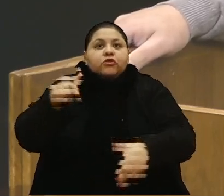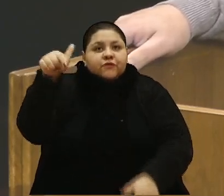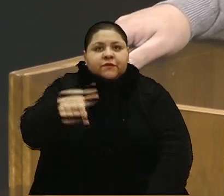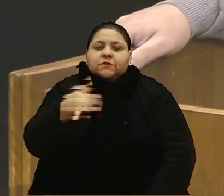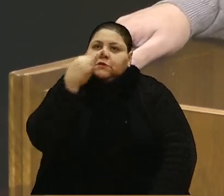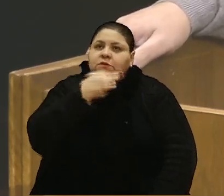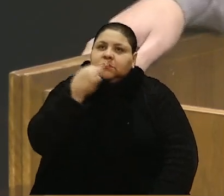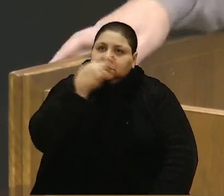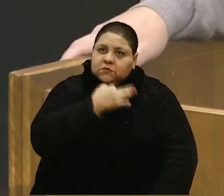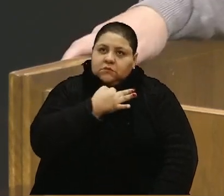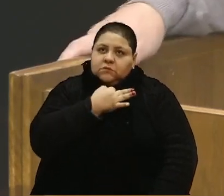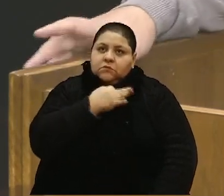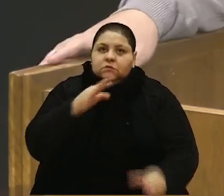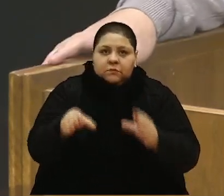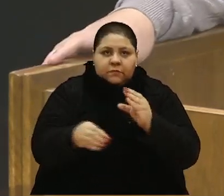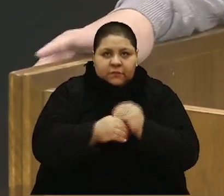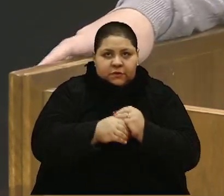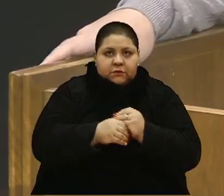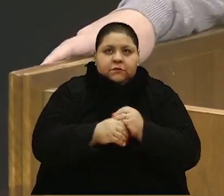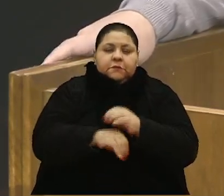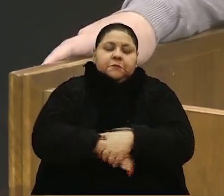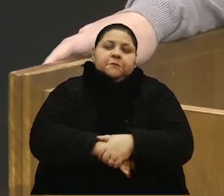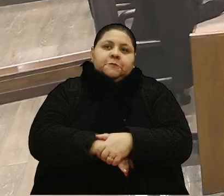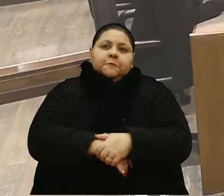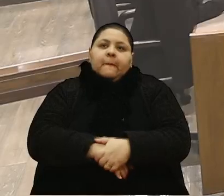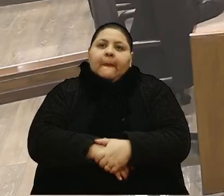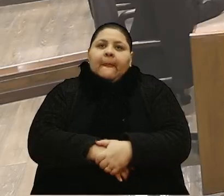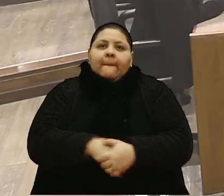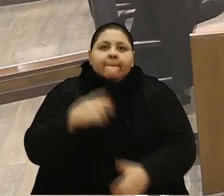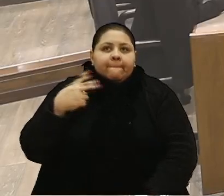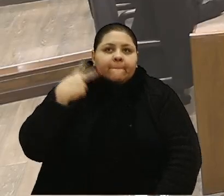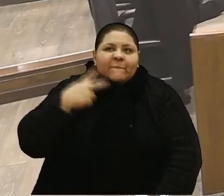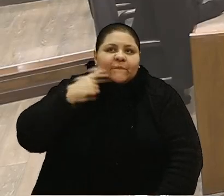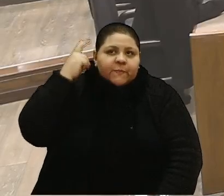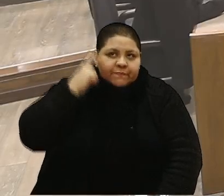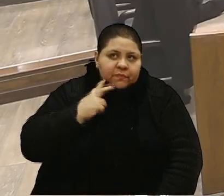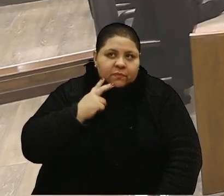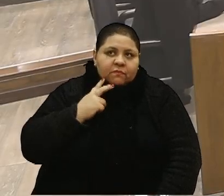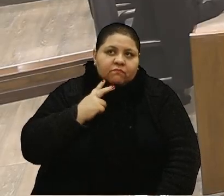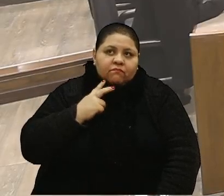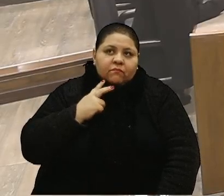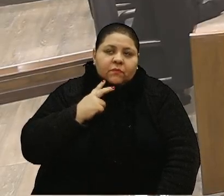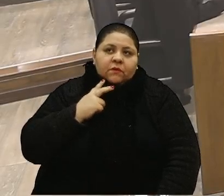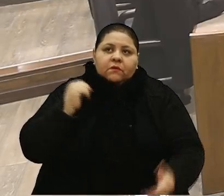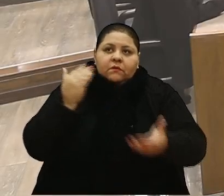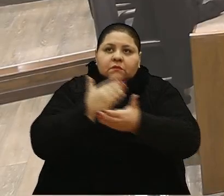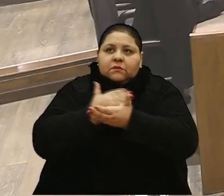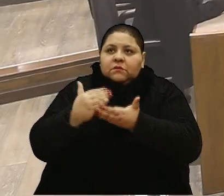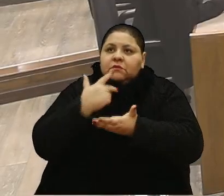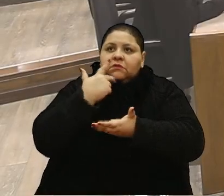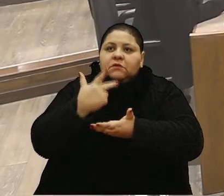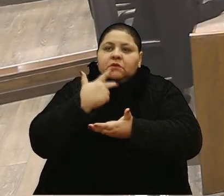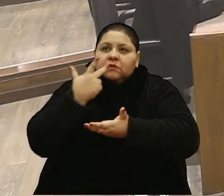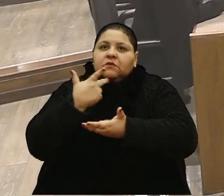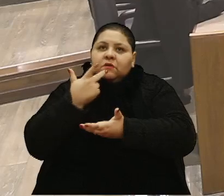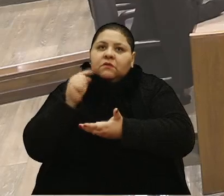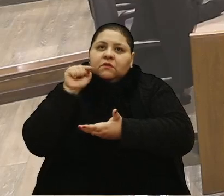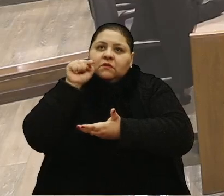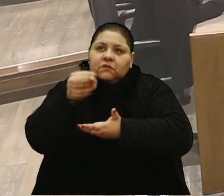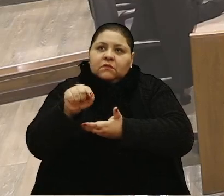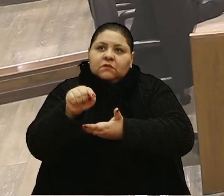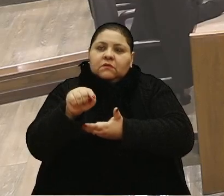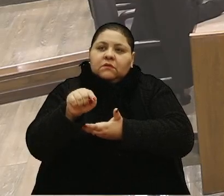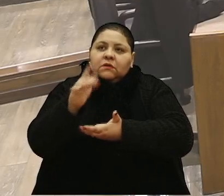Permite uma parte? De imediato, depois eu vou mudar de... Vereador Daniel, no início da sua fala, você se referiu às